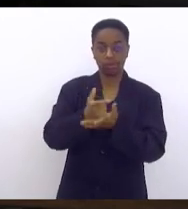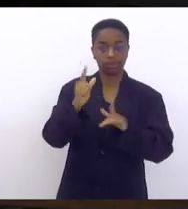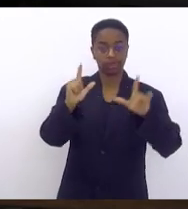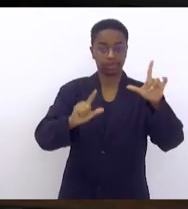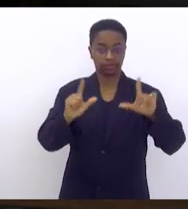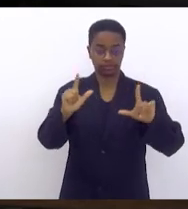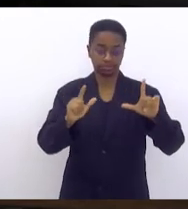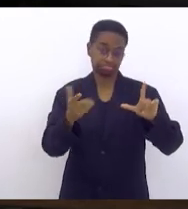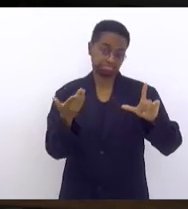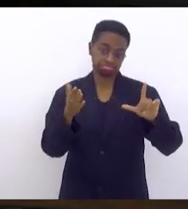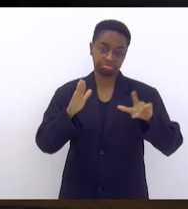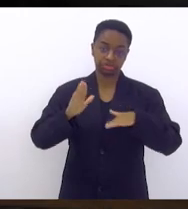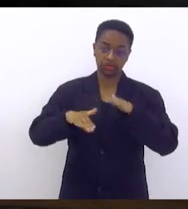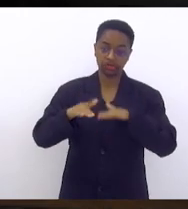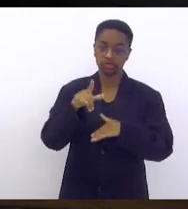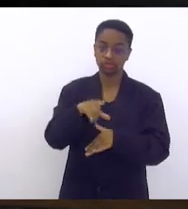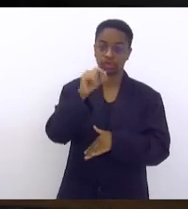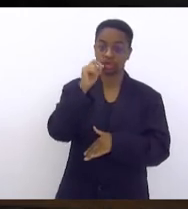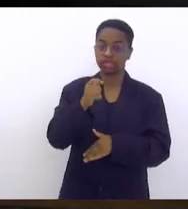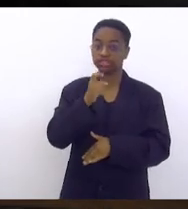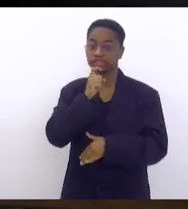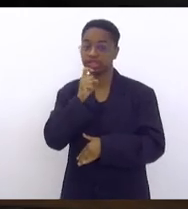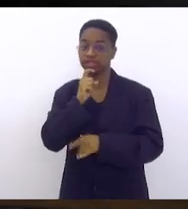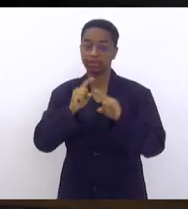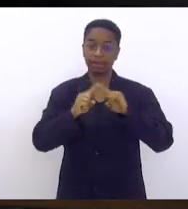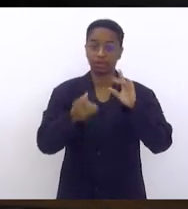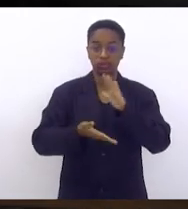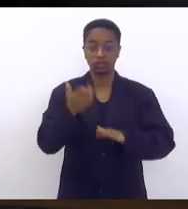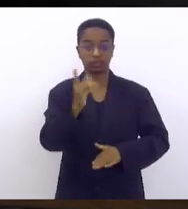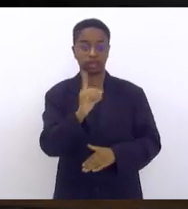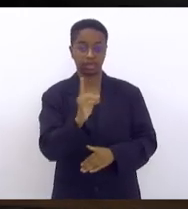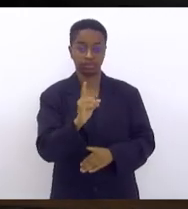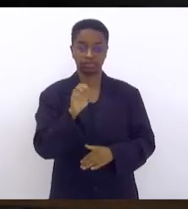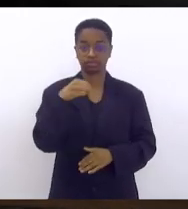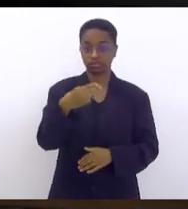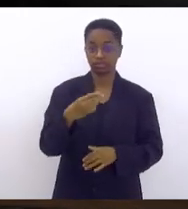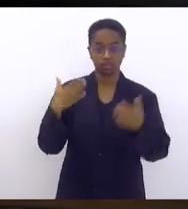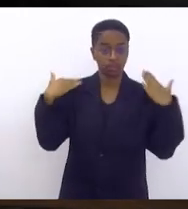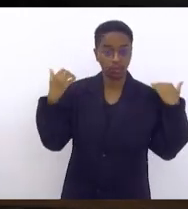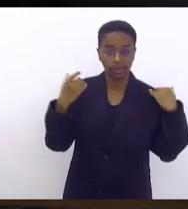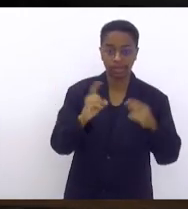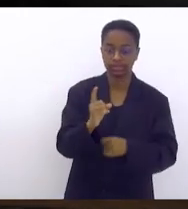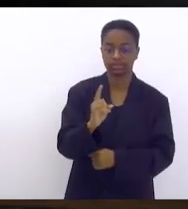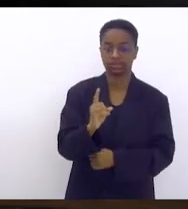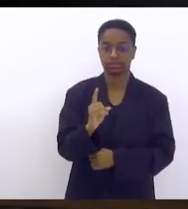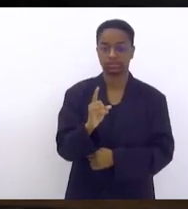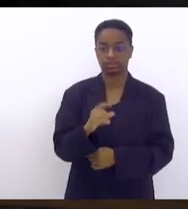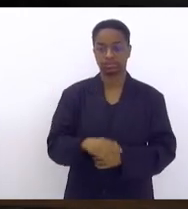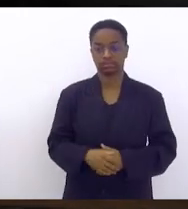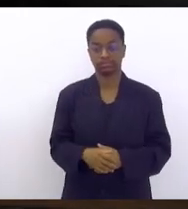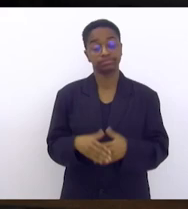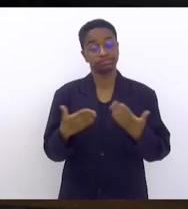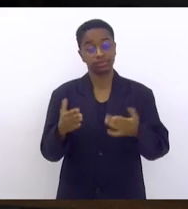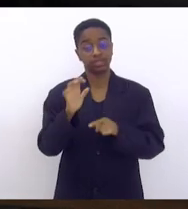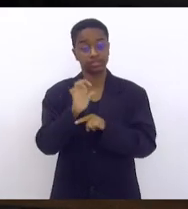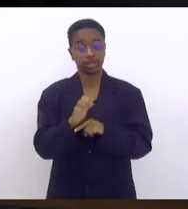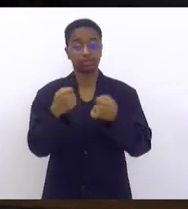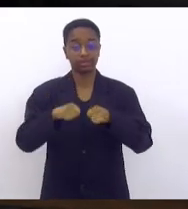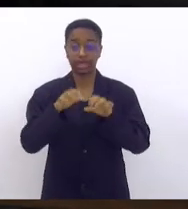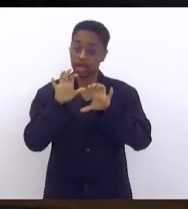repente você vai optar ou comprar a geladeira e deixar de viajar, ou deixar de fazer um passeio. E o Estado tem que ser